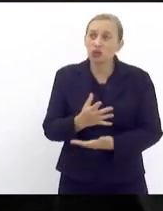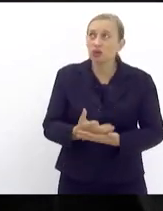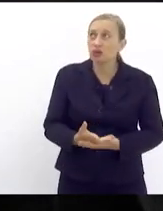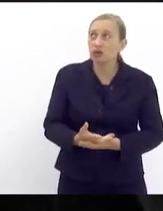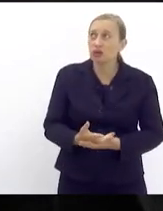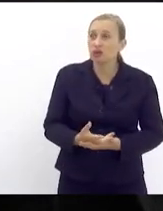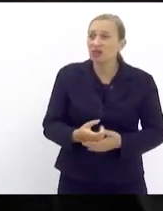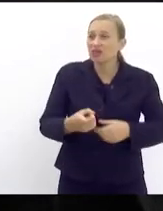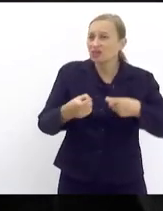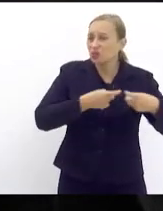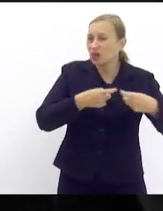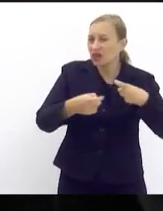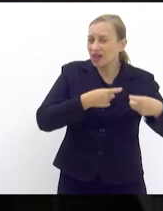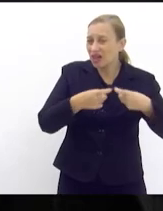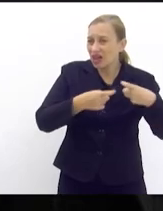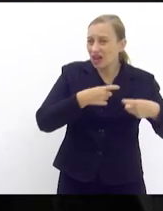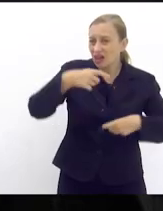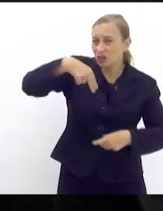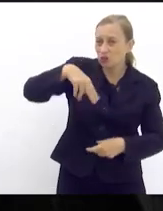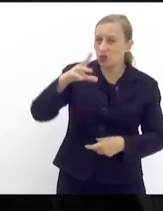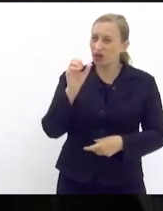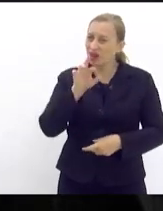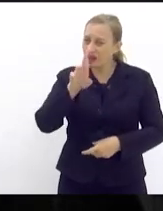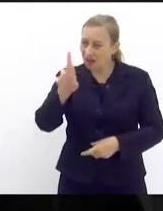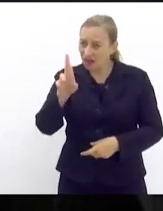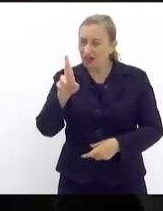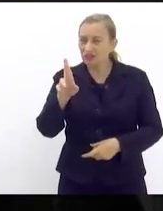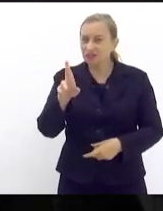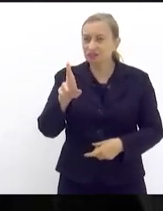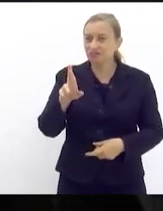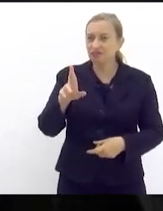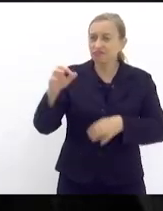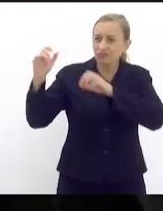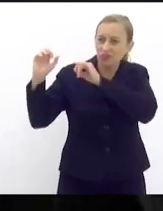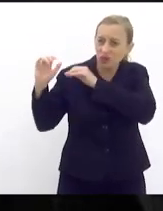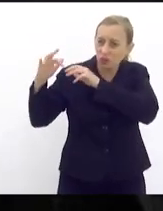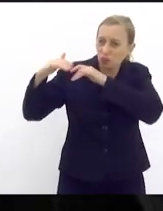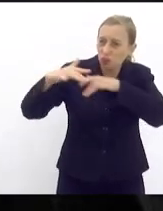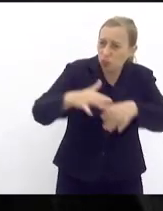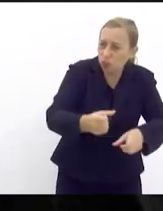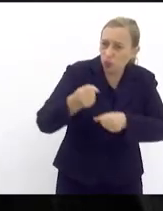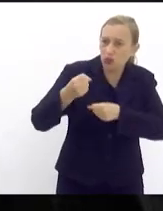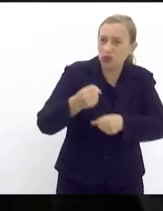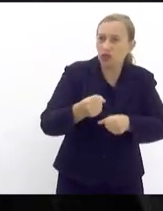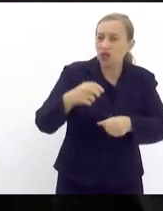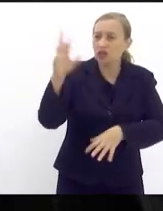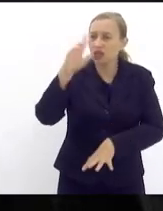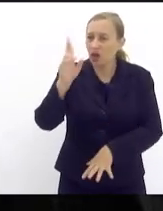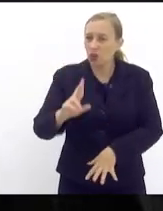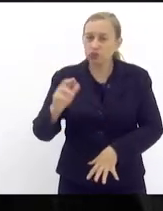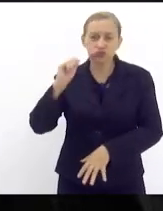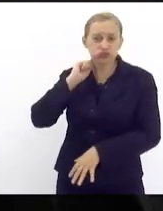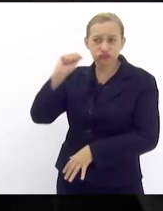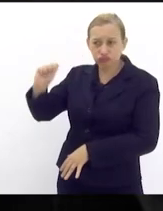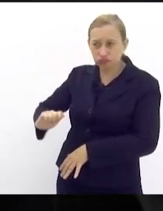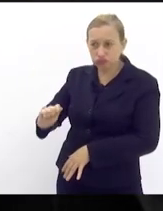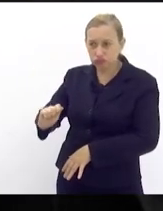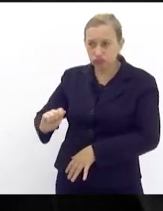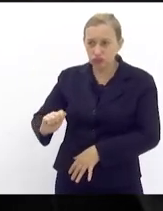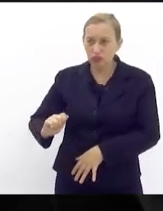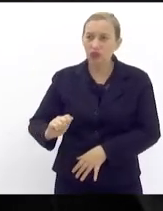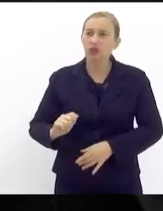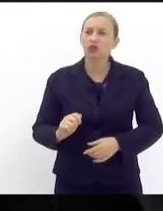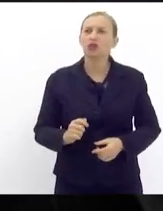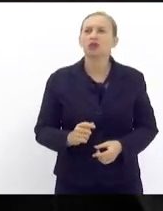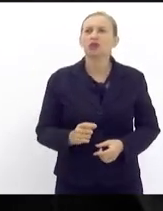de uma guerra nuclear possível pela invasão da Rússia a Ucrânia e a